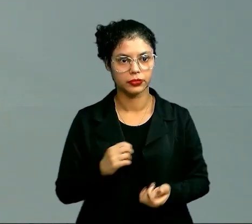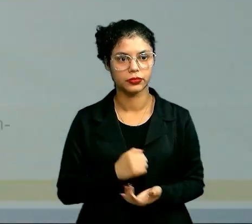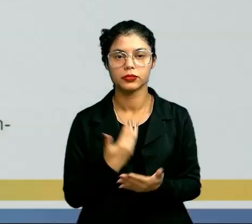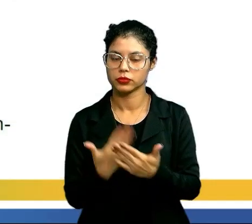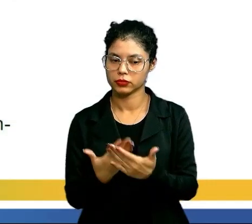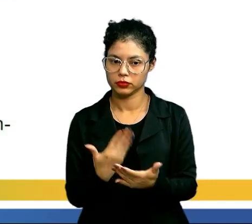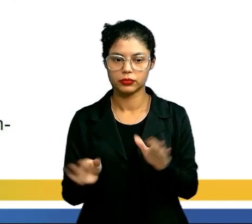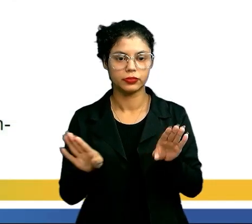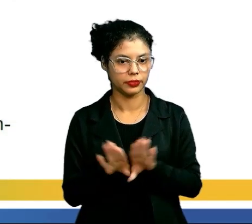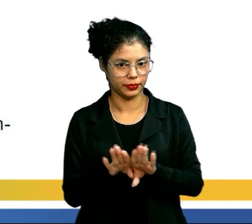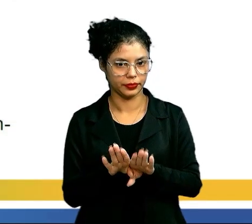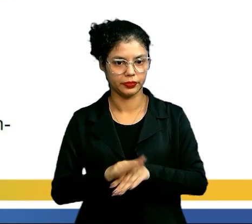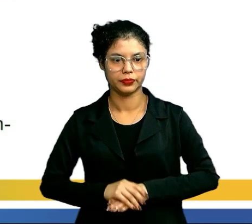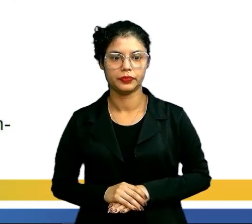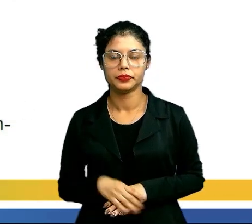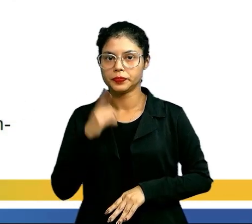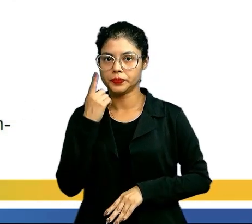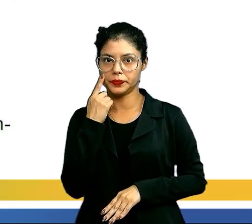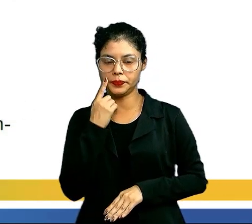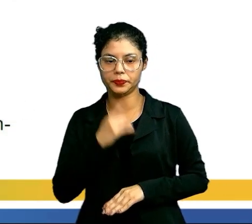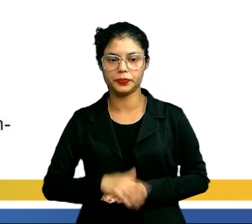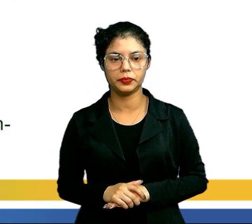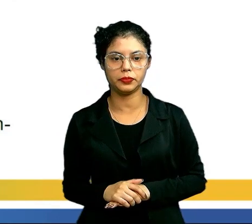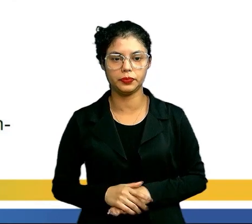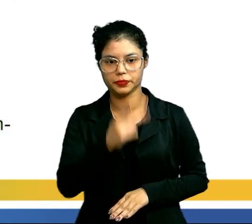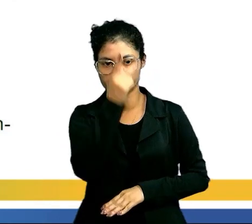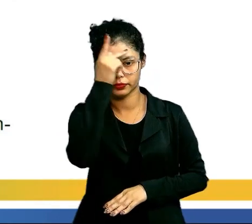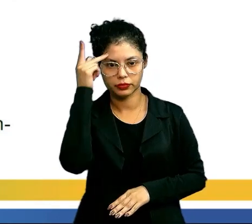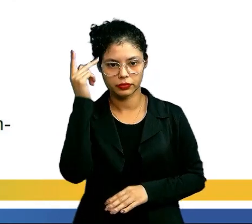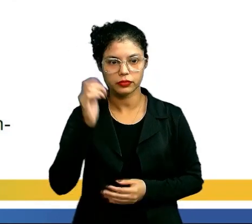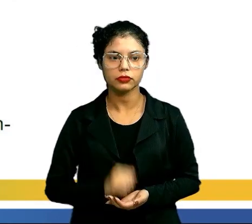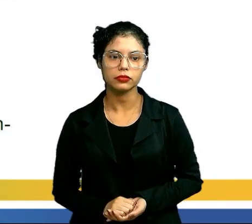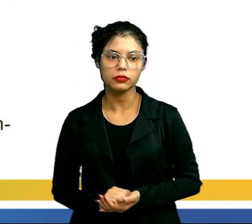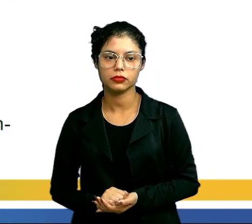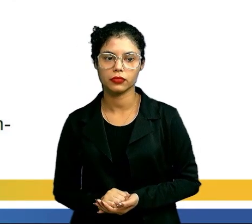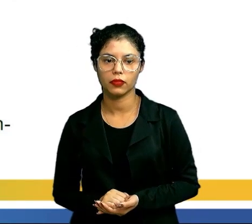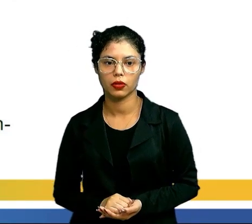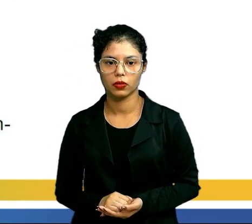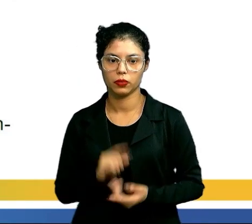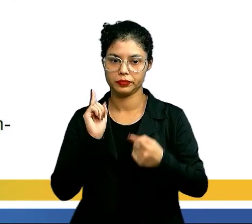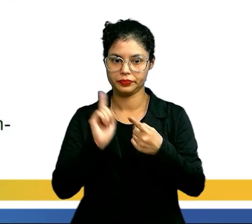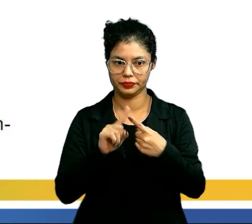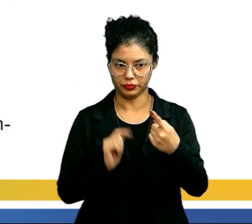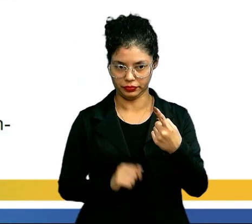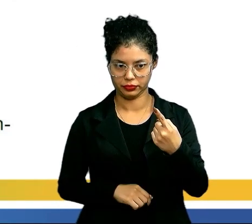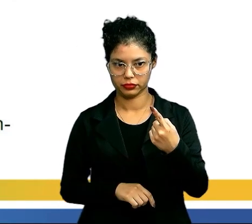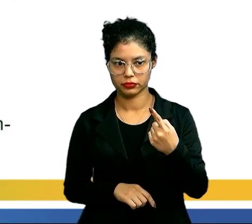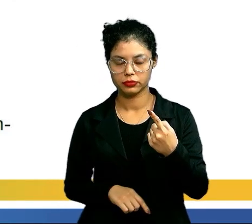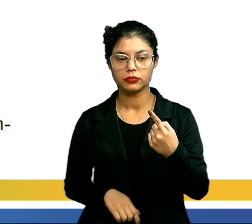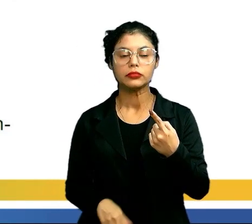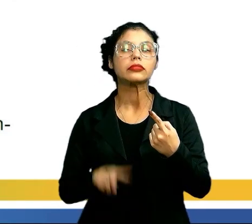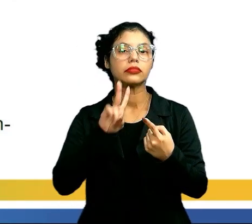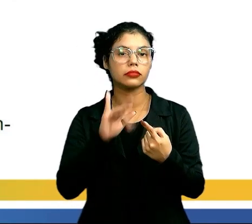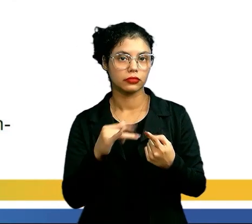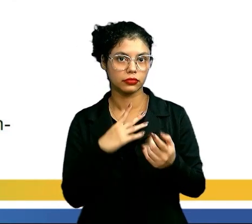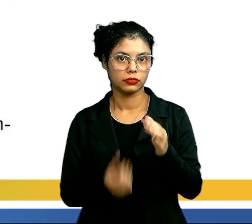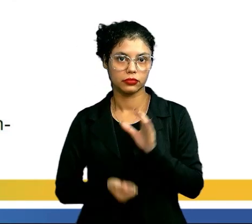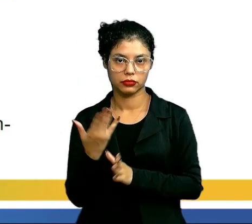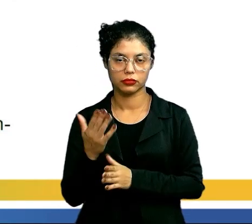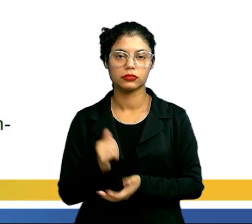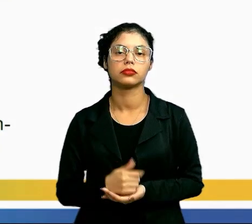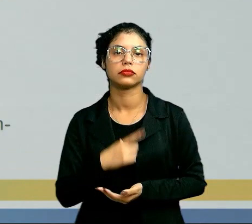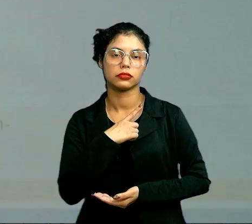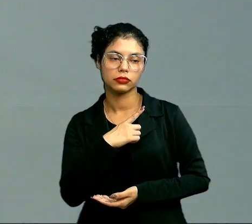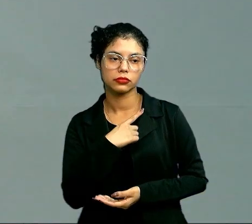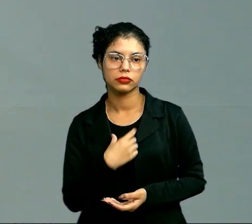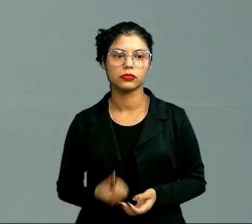estudo também. E olha só, uma pessoa que pega a dengue 1, né, ela vai criar anticorpos